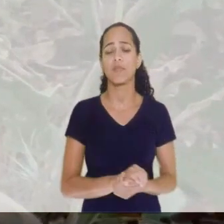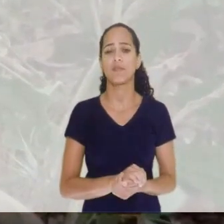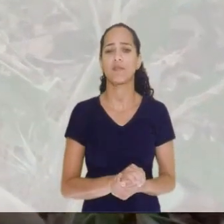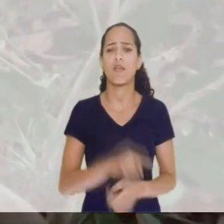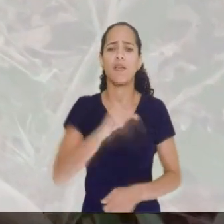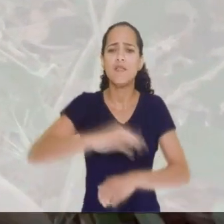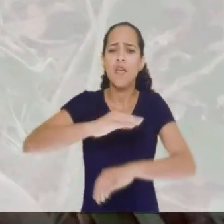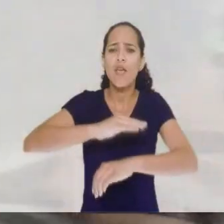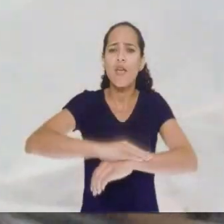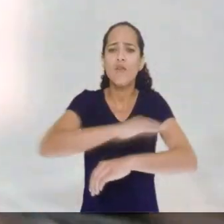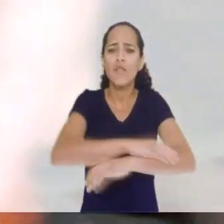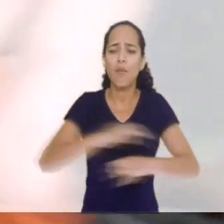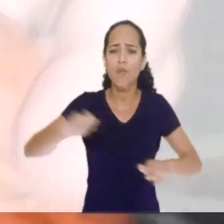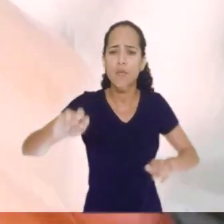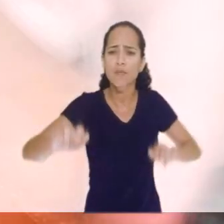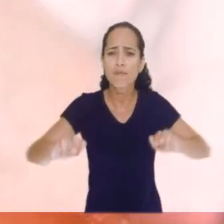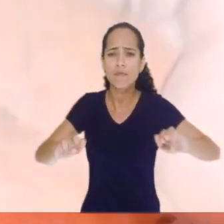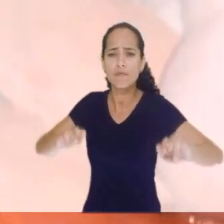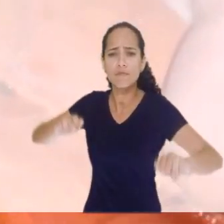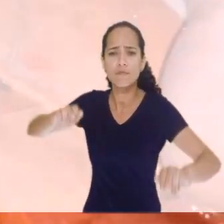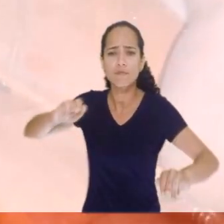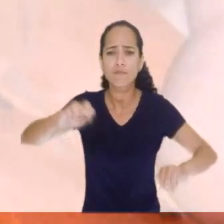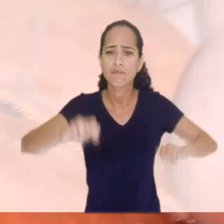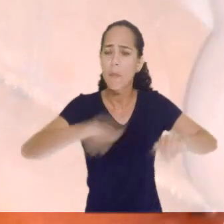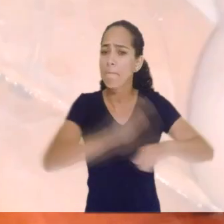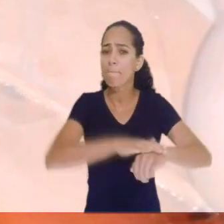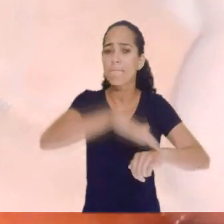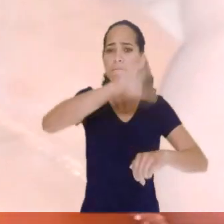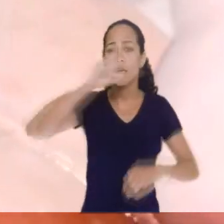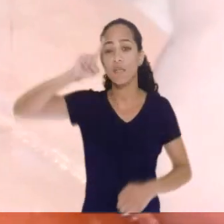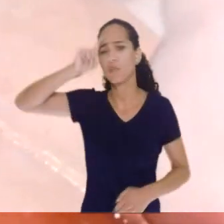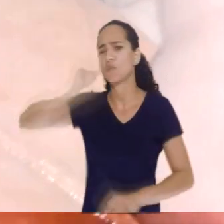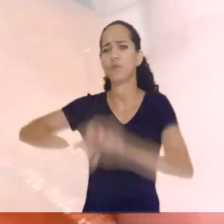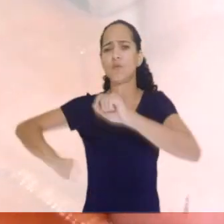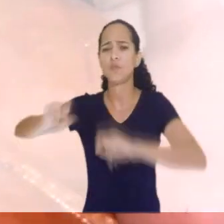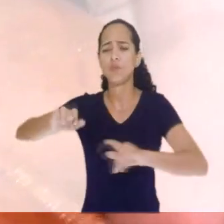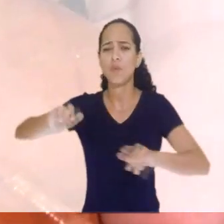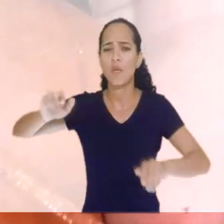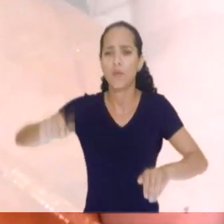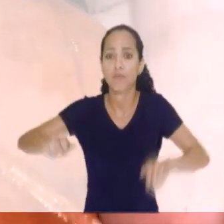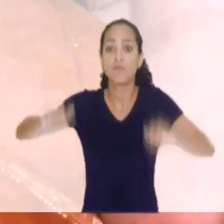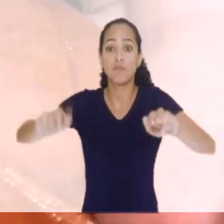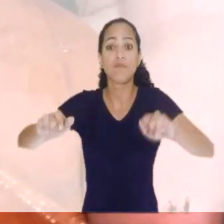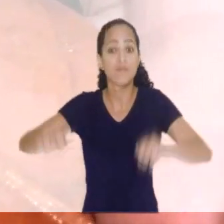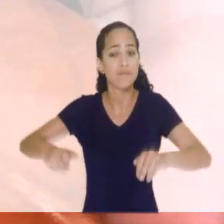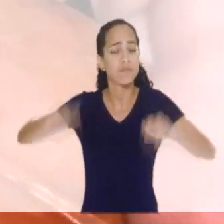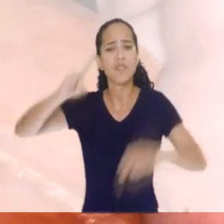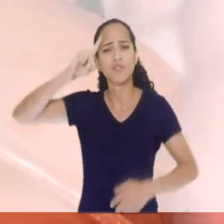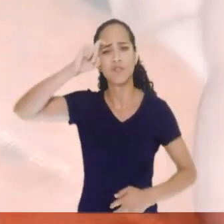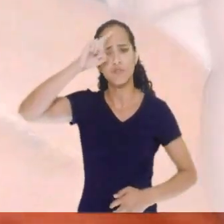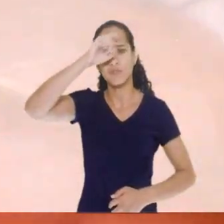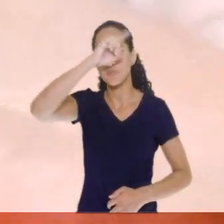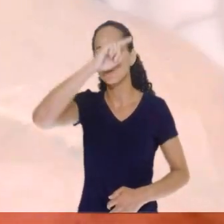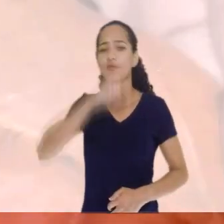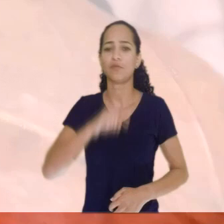é o Melanophrynisco setiba. É um sapinho que mais anda do que salta. Ele raramente salta e quando ele salta ele dá um pulinho bem curtinho.